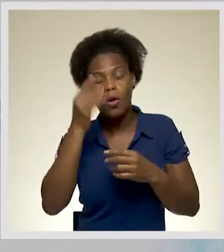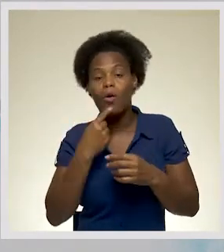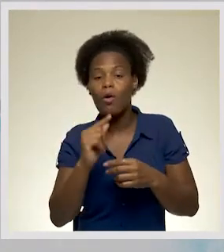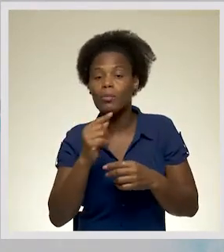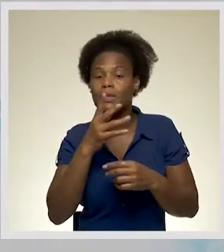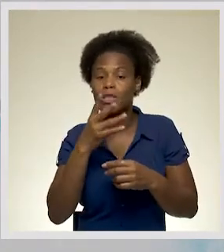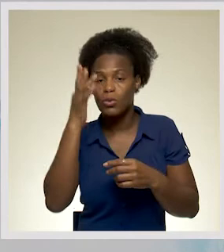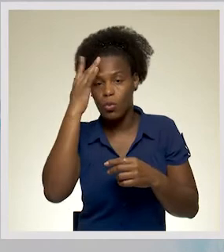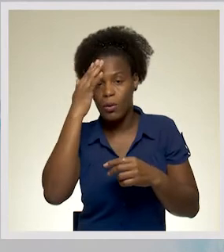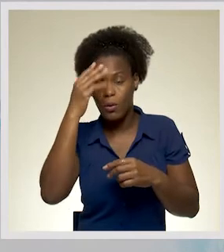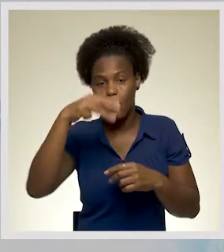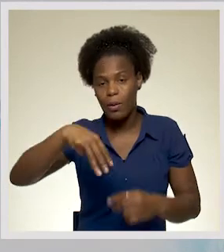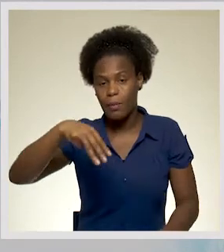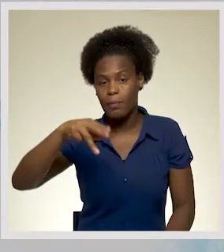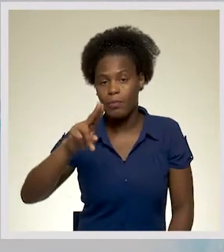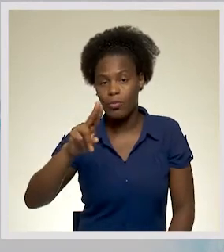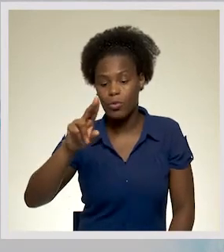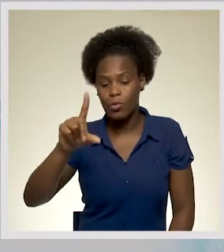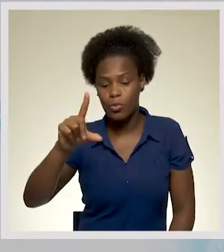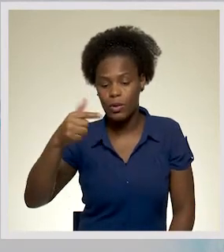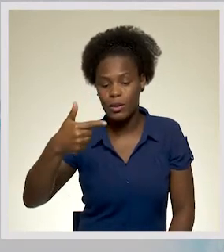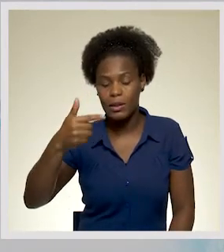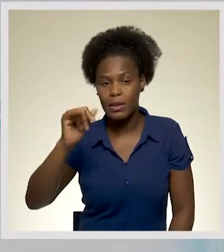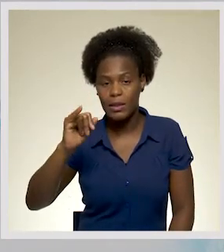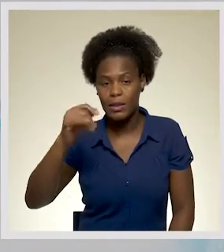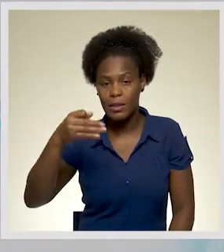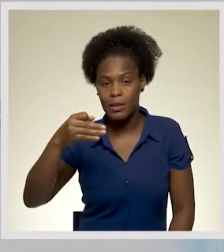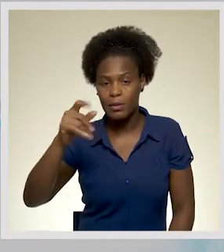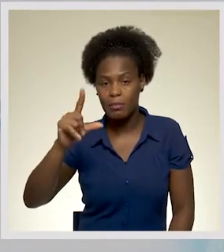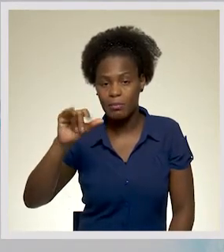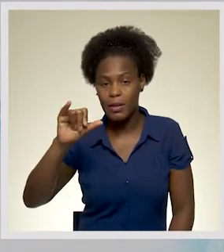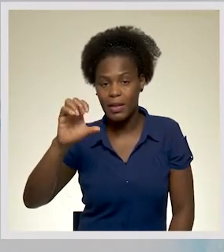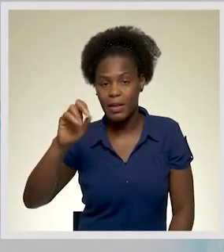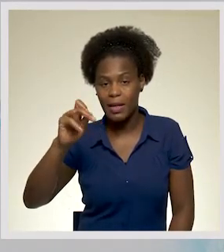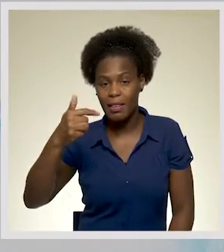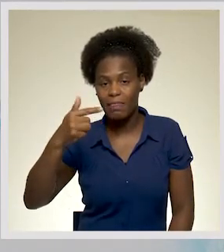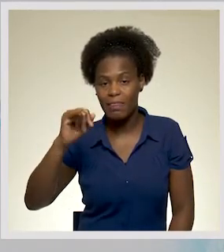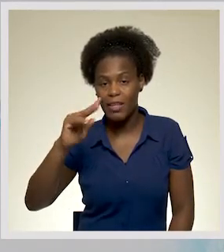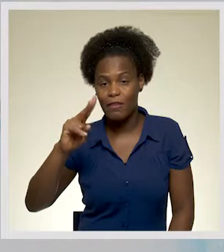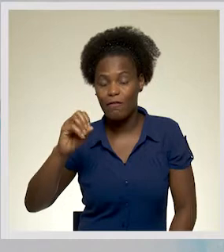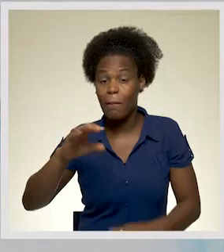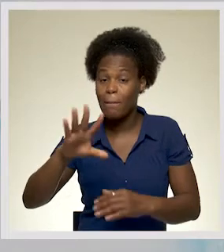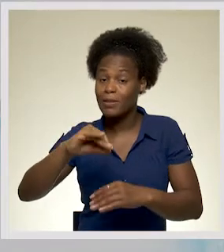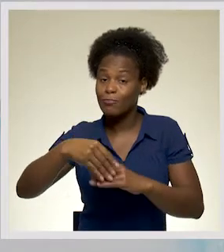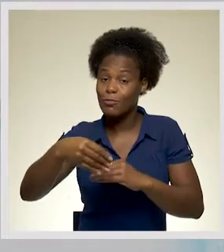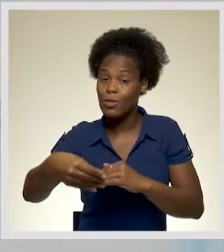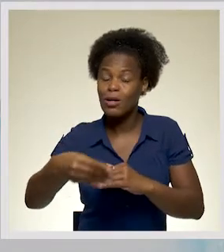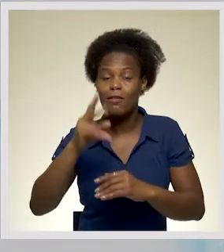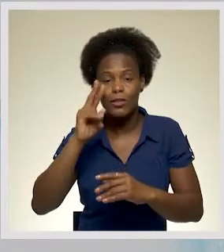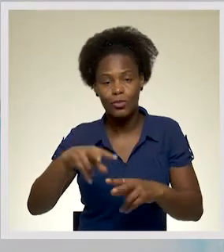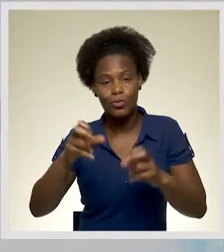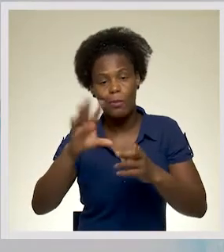multiplicativos. Vamos mais à frente descobrir mais coisas sobre números multiplicativos. É